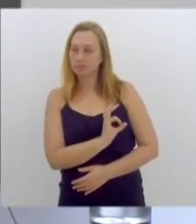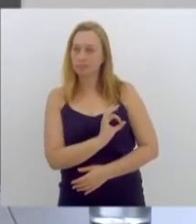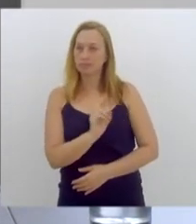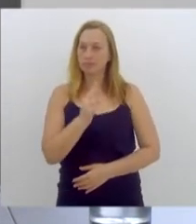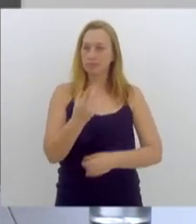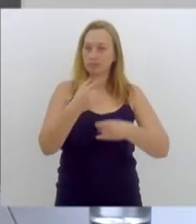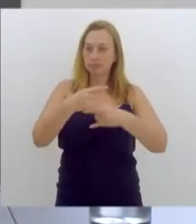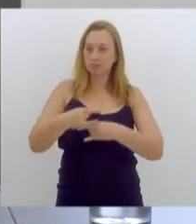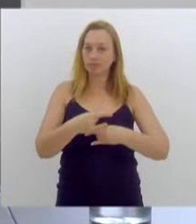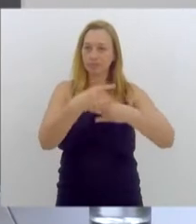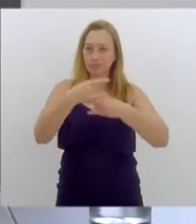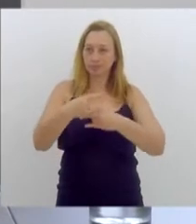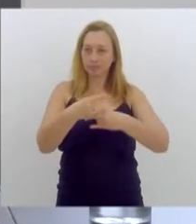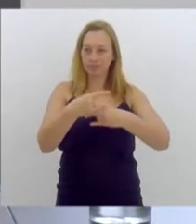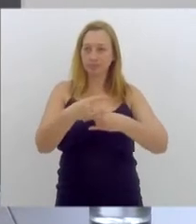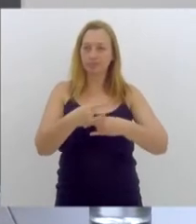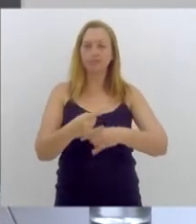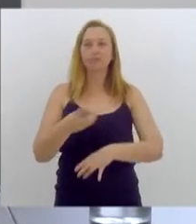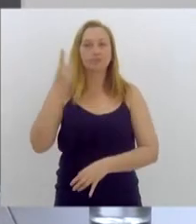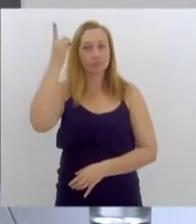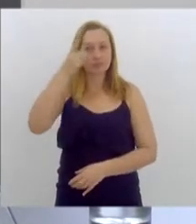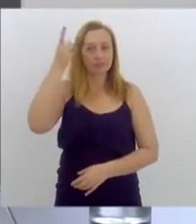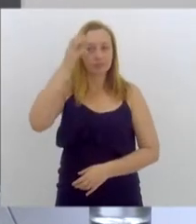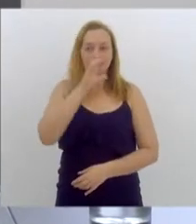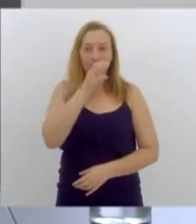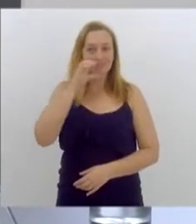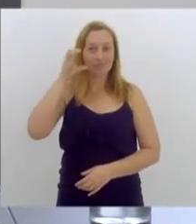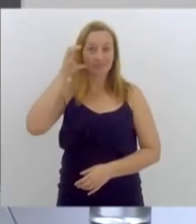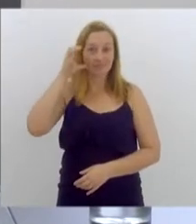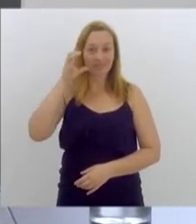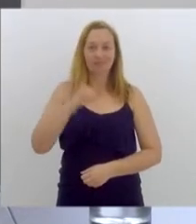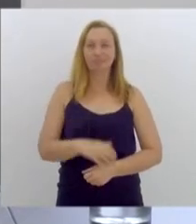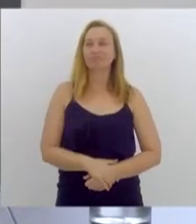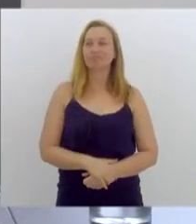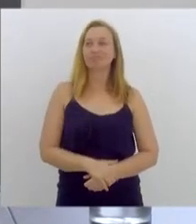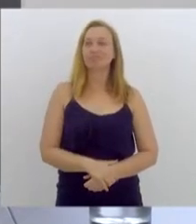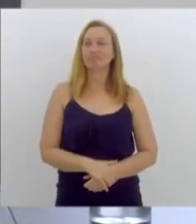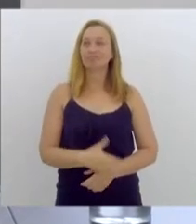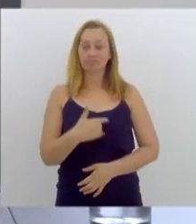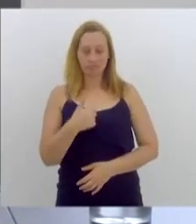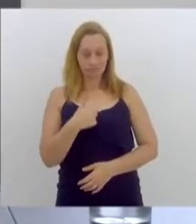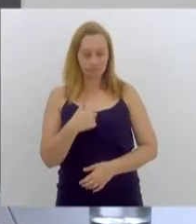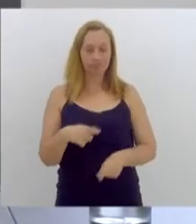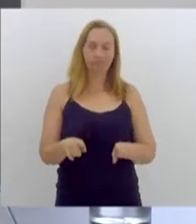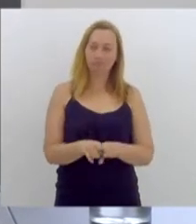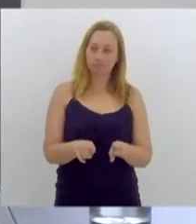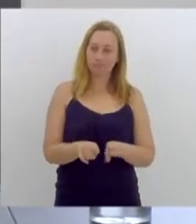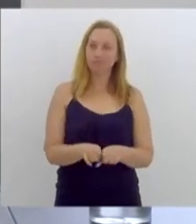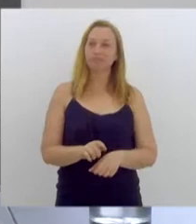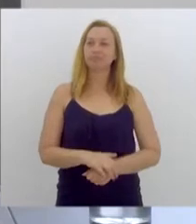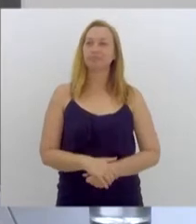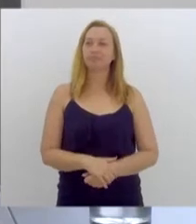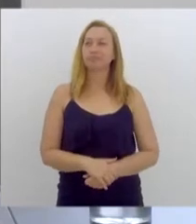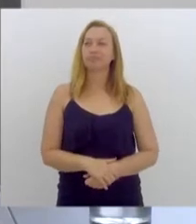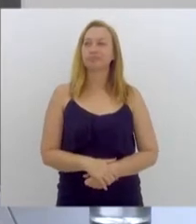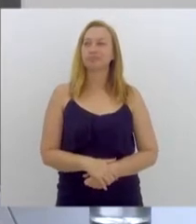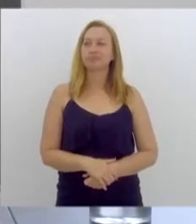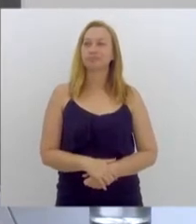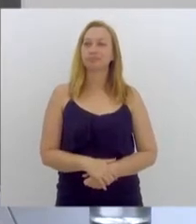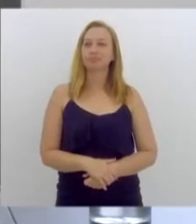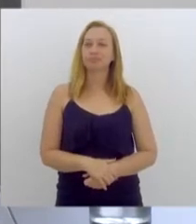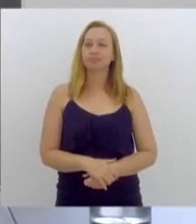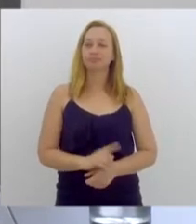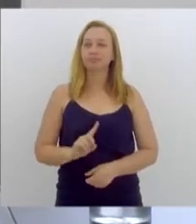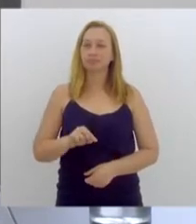de forma remota a deputada Célia Jordão e a mim mesmo que após